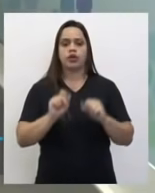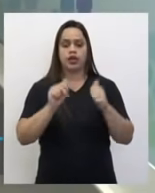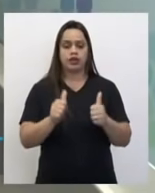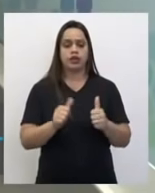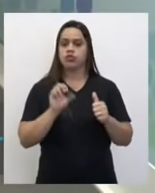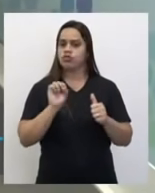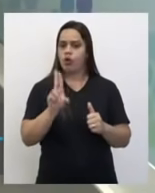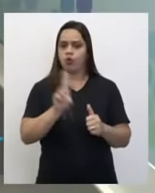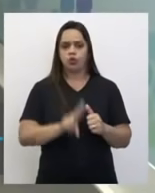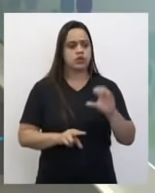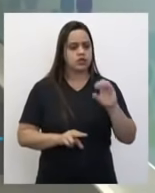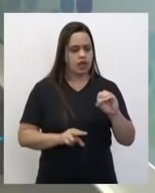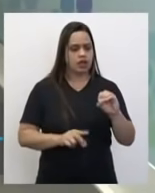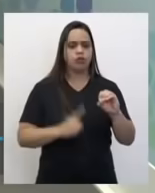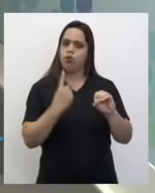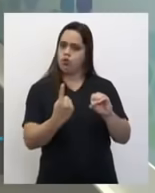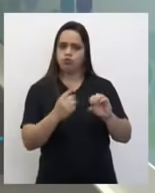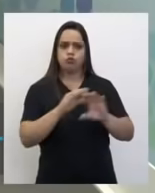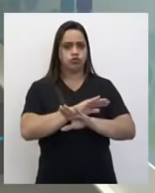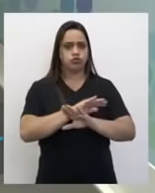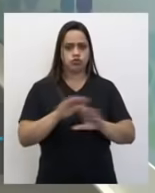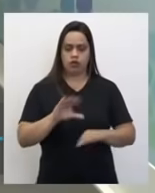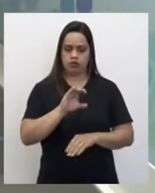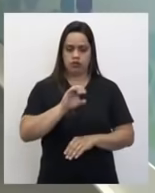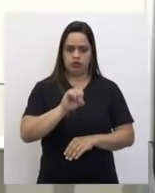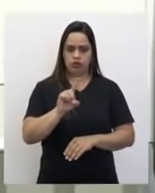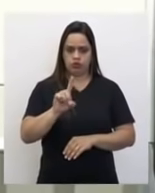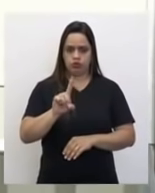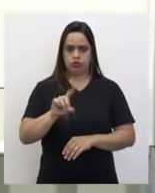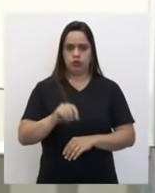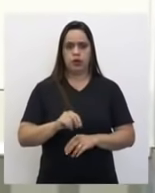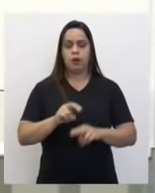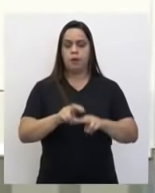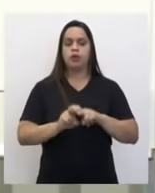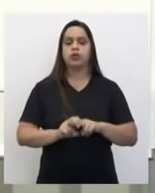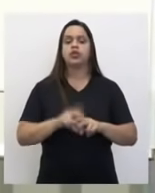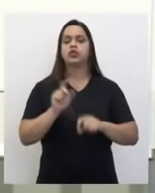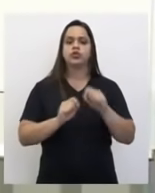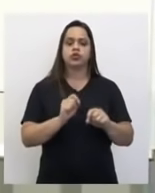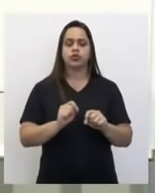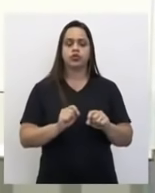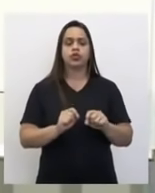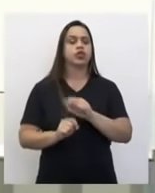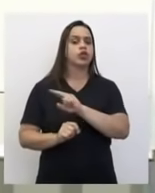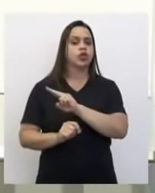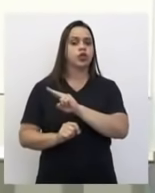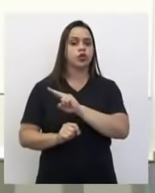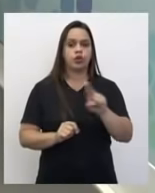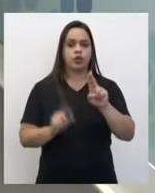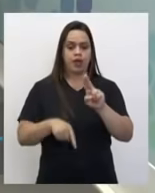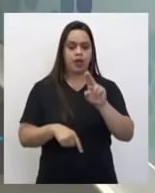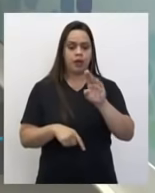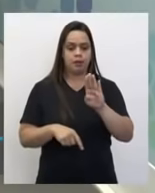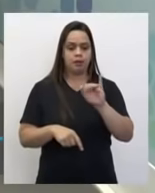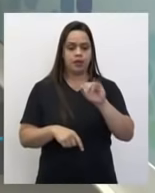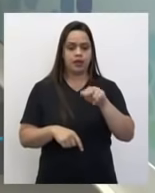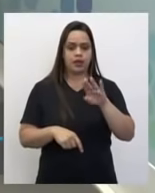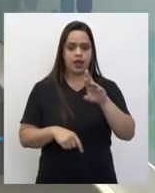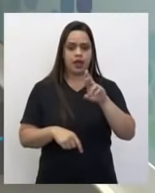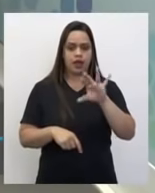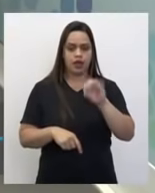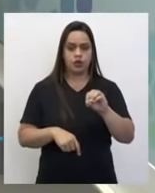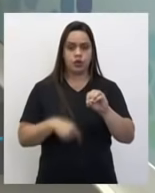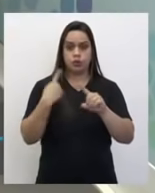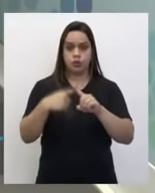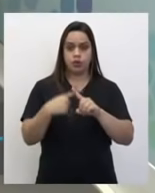um. E é por isso que o nome dele é binário. O bi vem de dois, tá? Binário